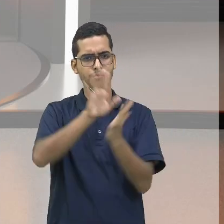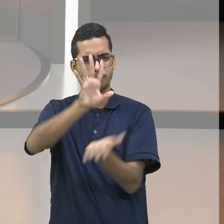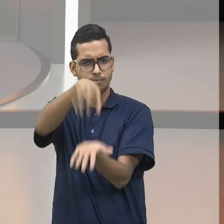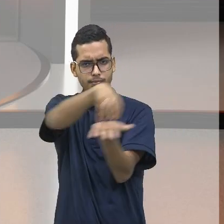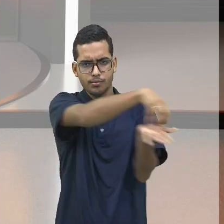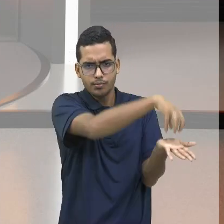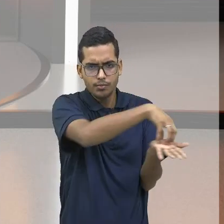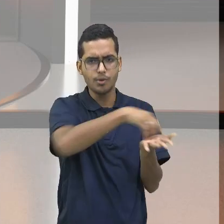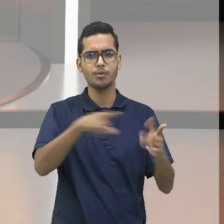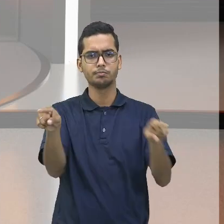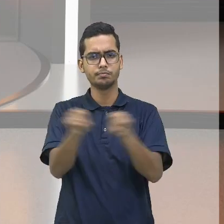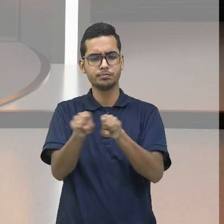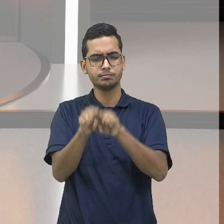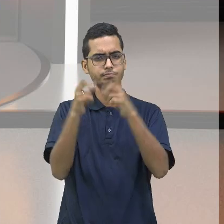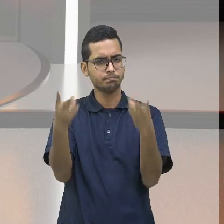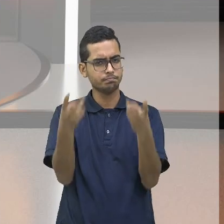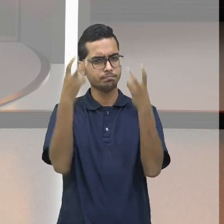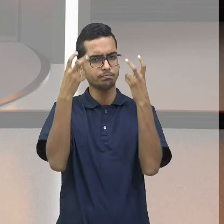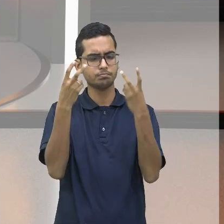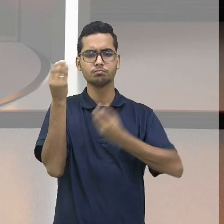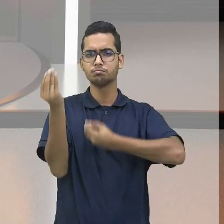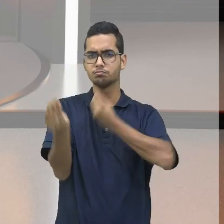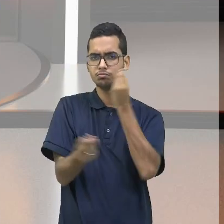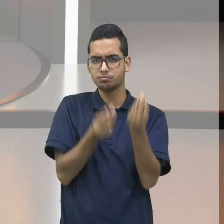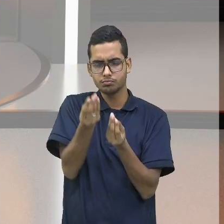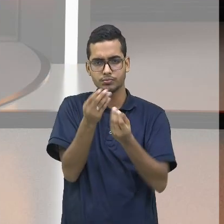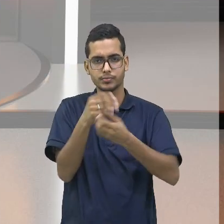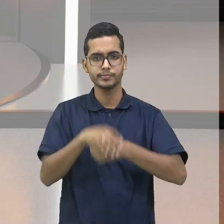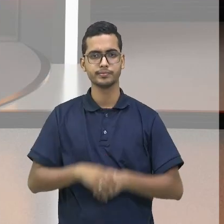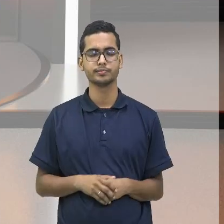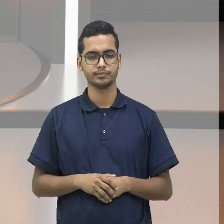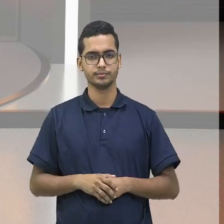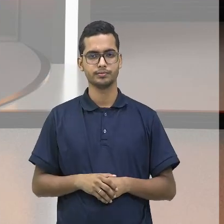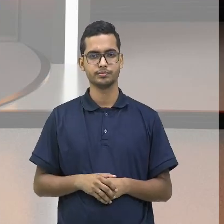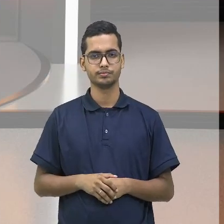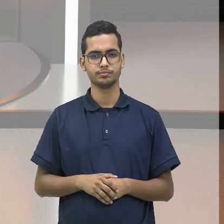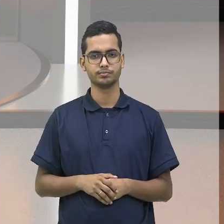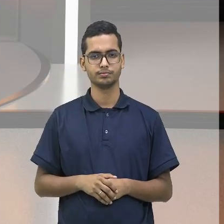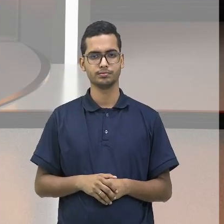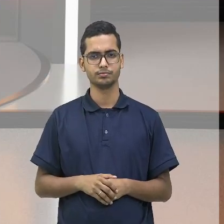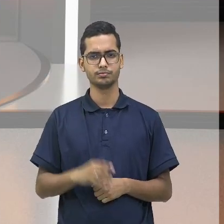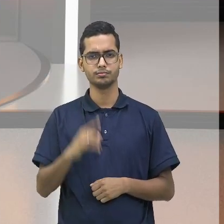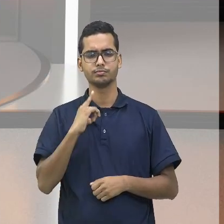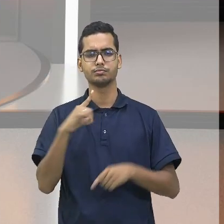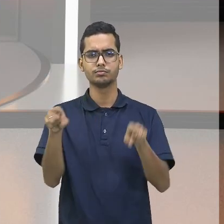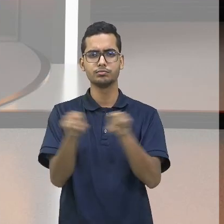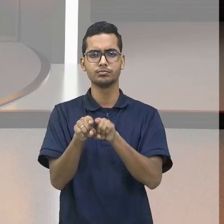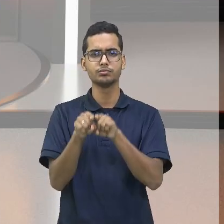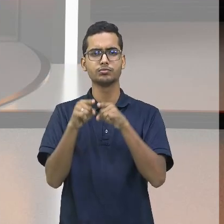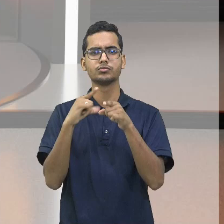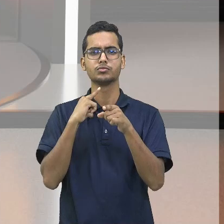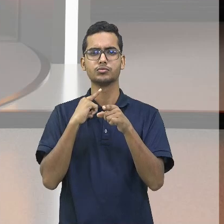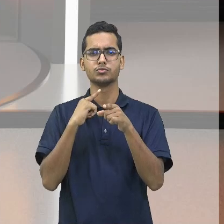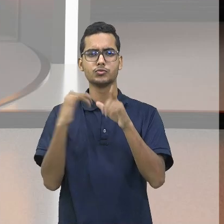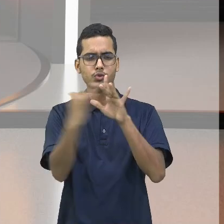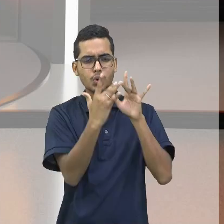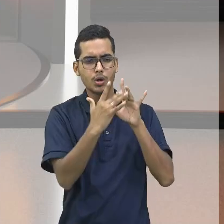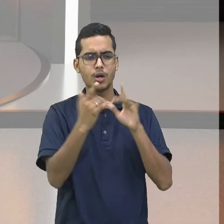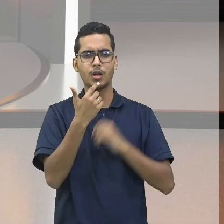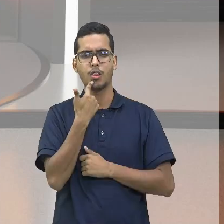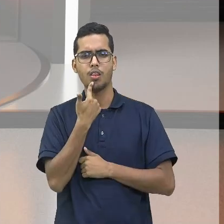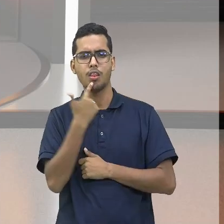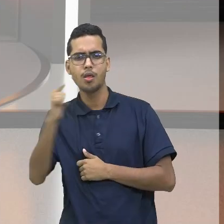um aumento, né, e o surgimento de diversos dialetos e línguas românicas